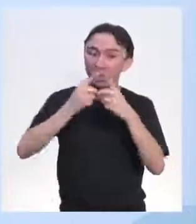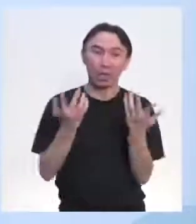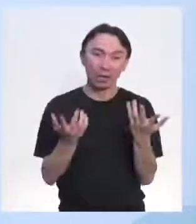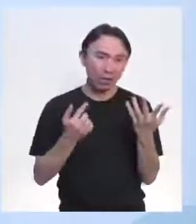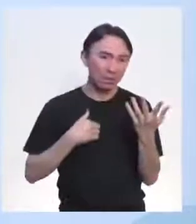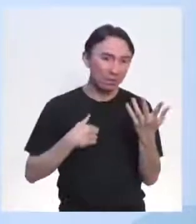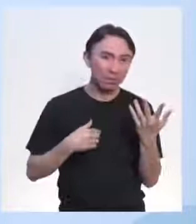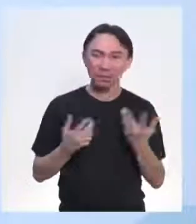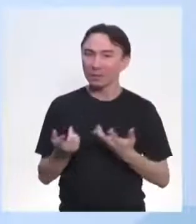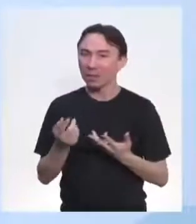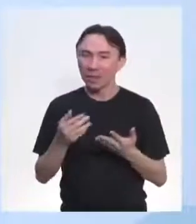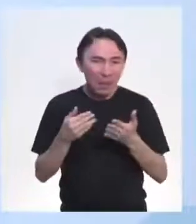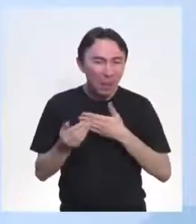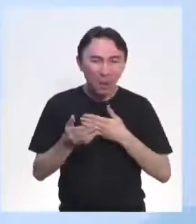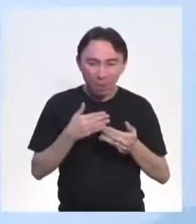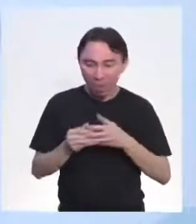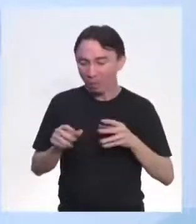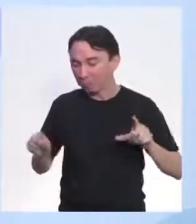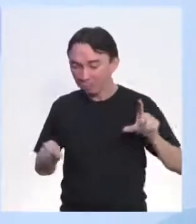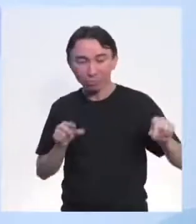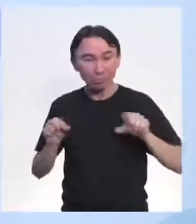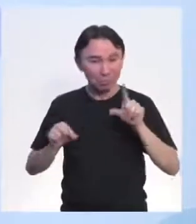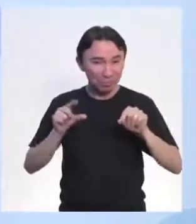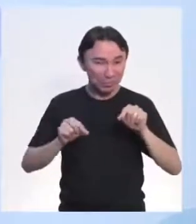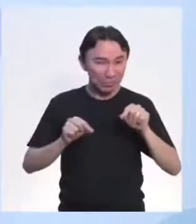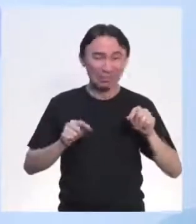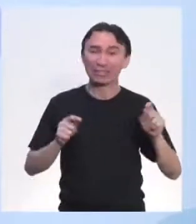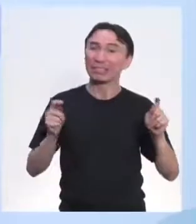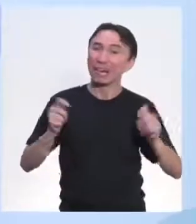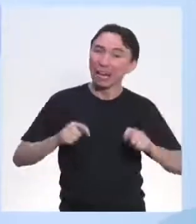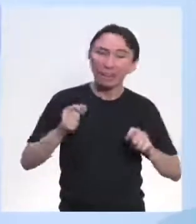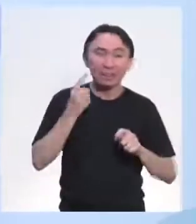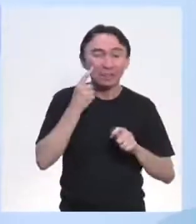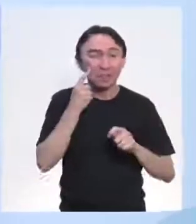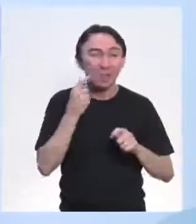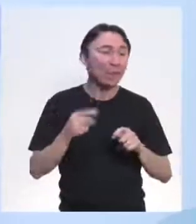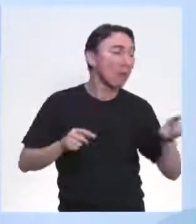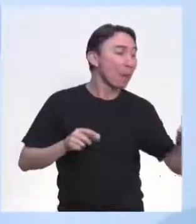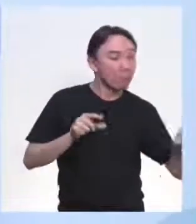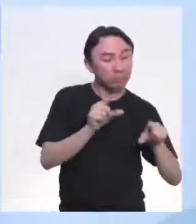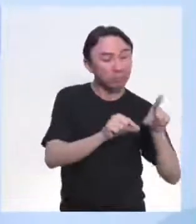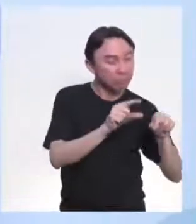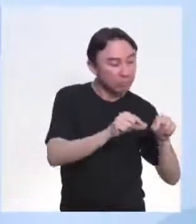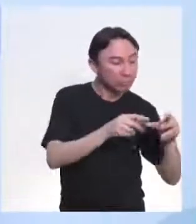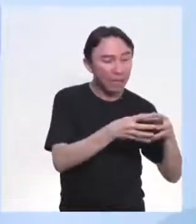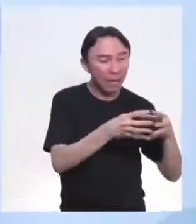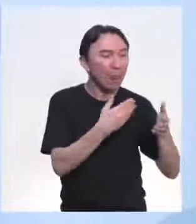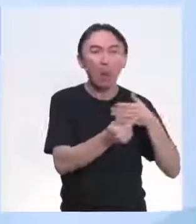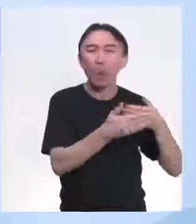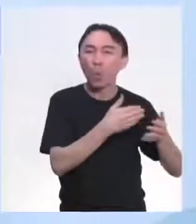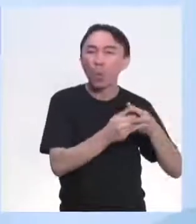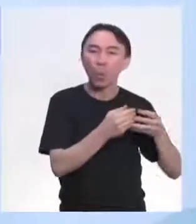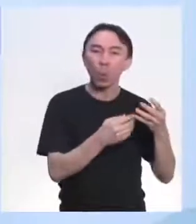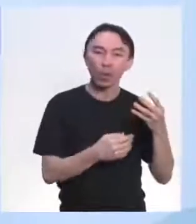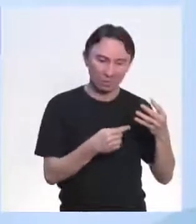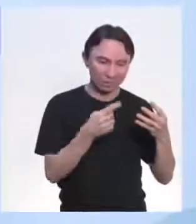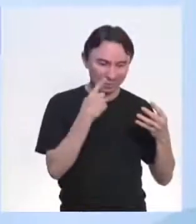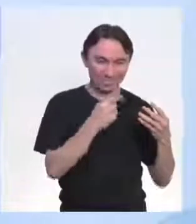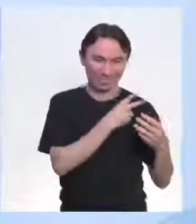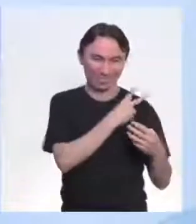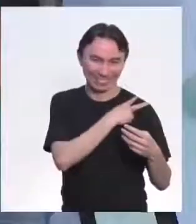qualquer um conjunto de 2 pessoas da segunda A com qualquer um conjunto de 4 pessoas da segunda